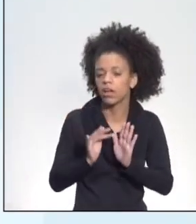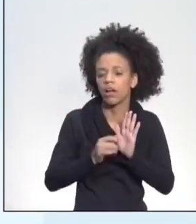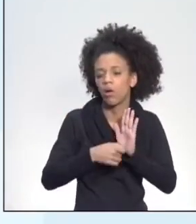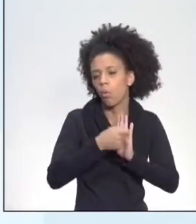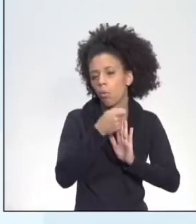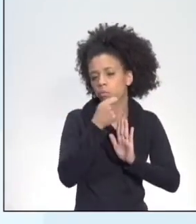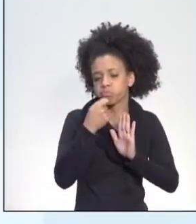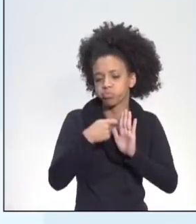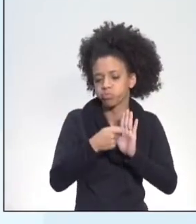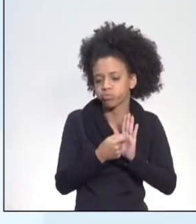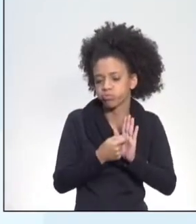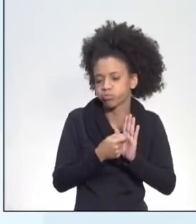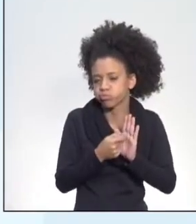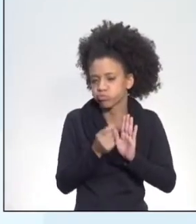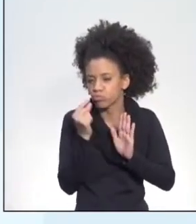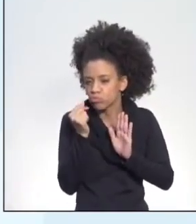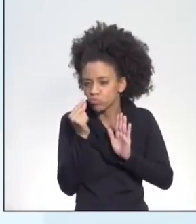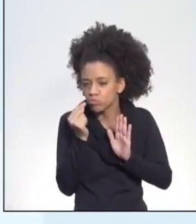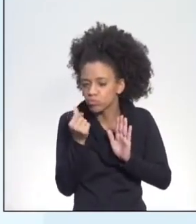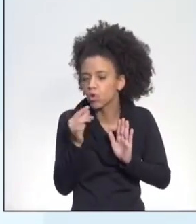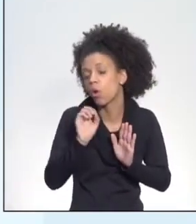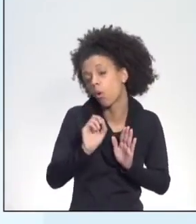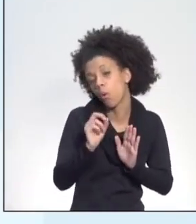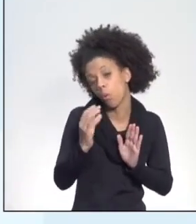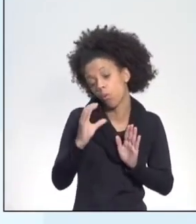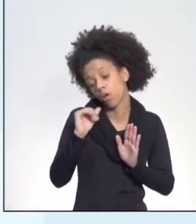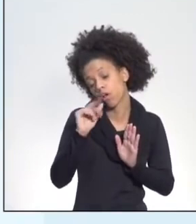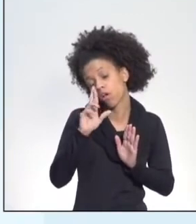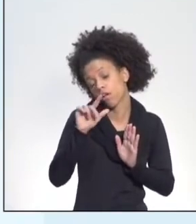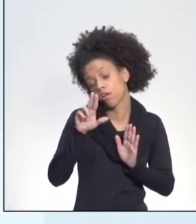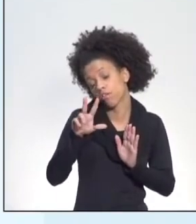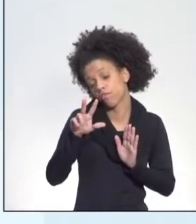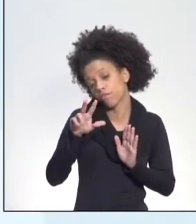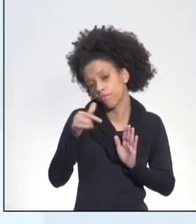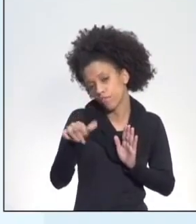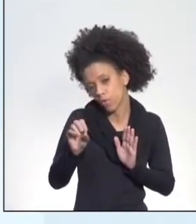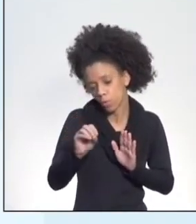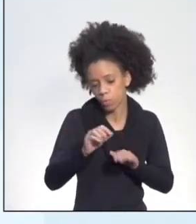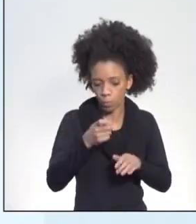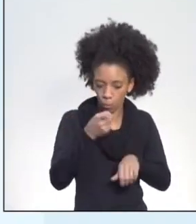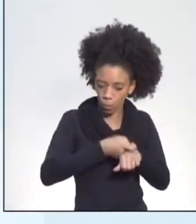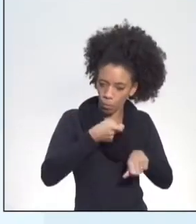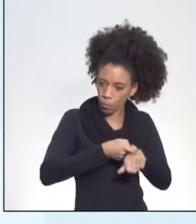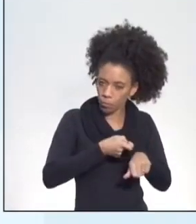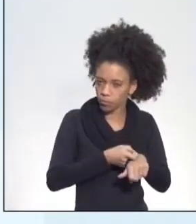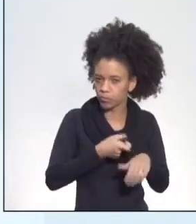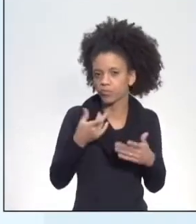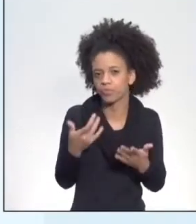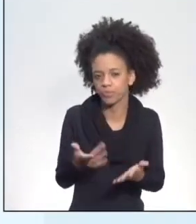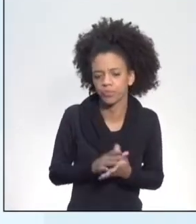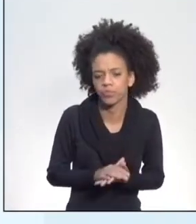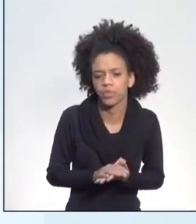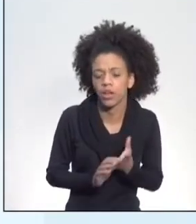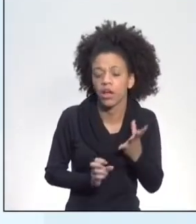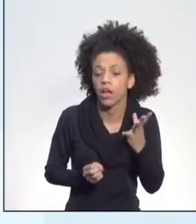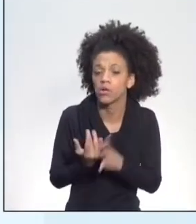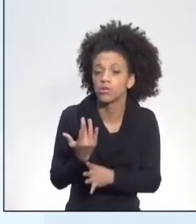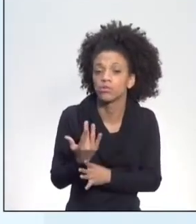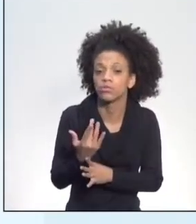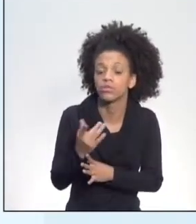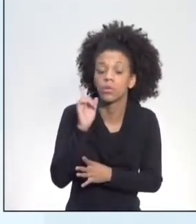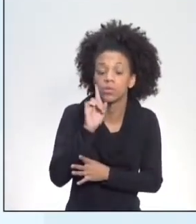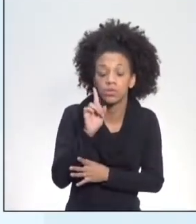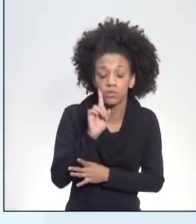com objetos pontiagudos ou carvão em rochas e paredes. Esse tipo de manifestação artística surgiu em Nova York, nos